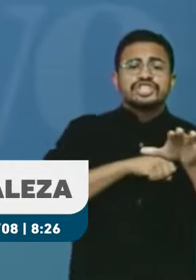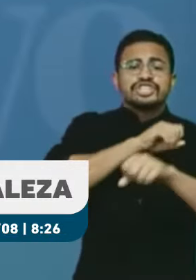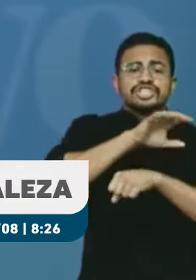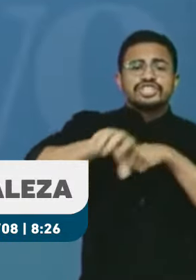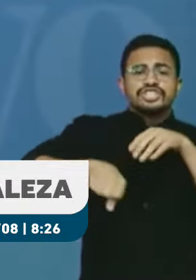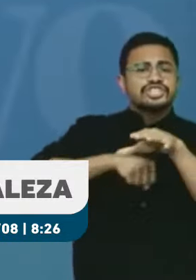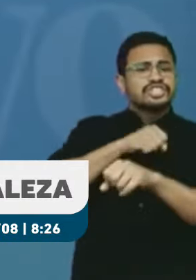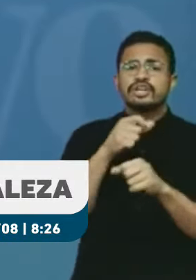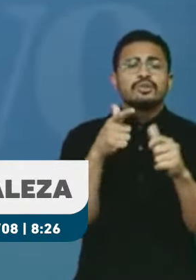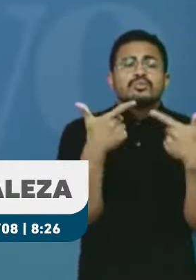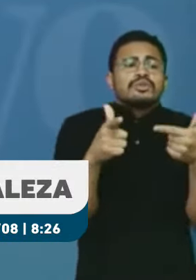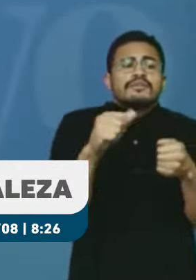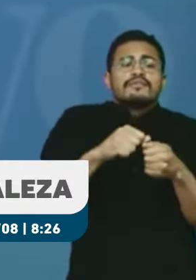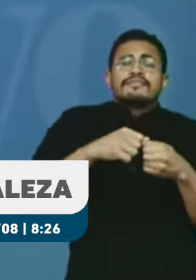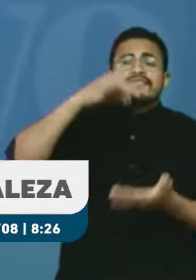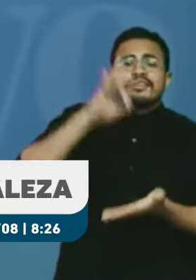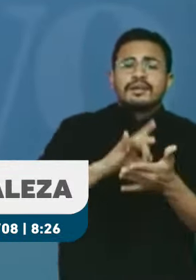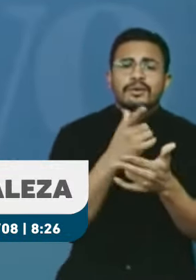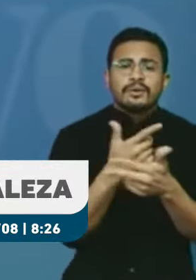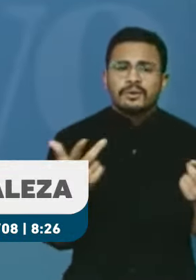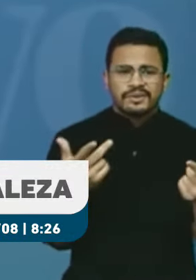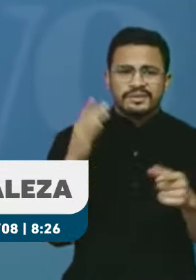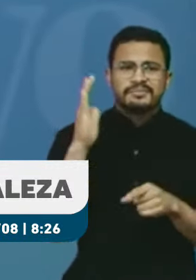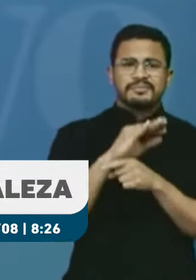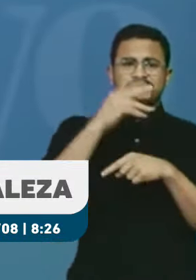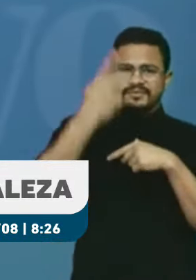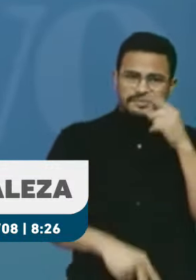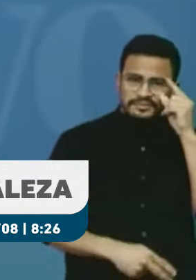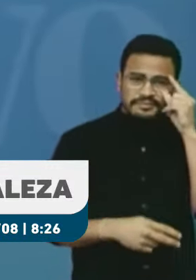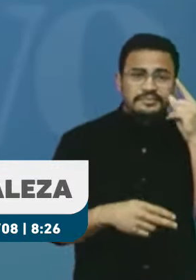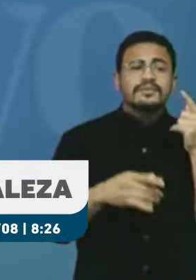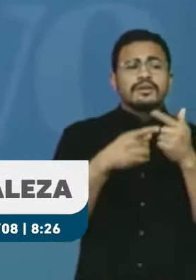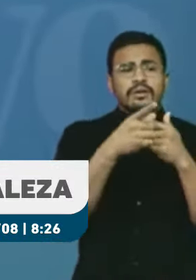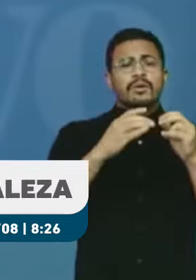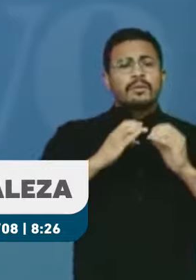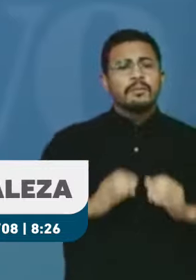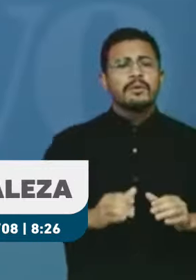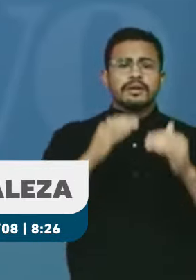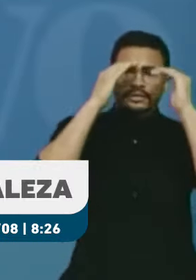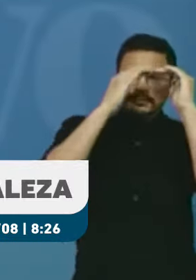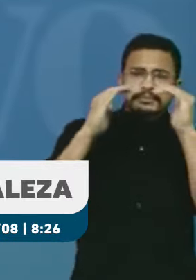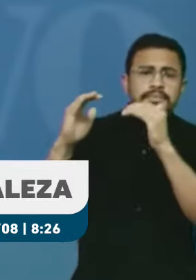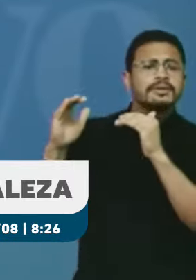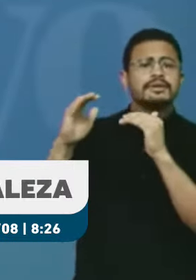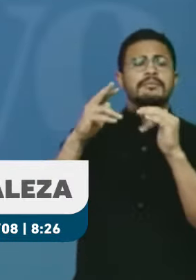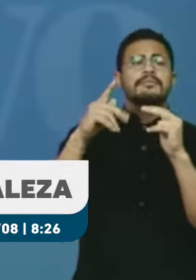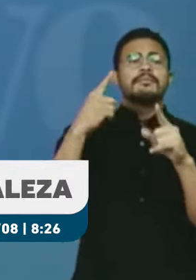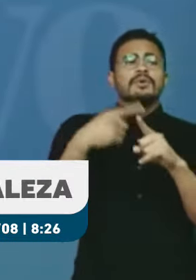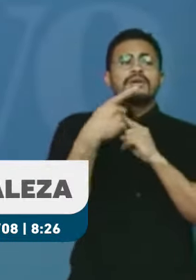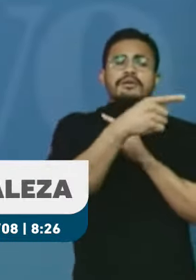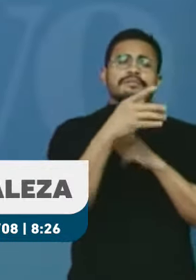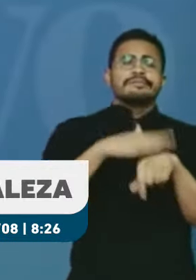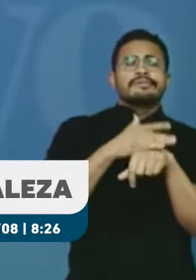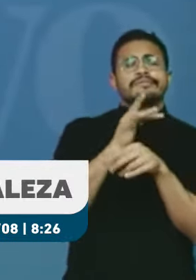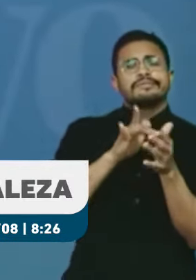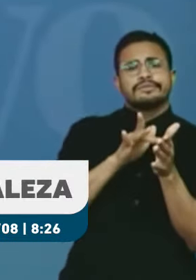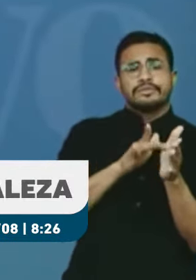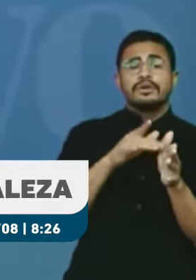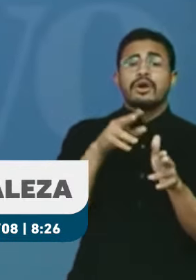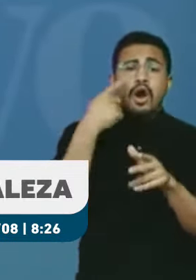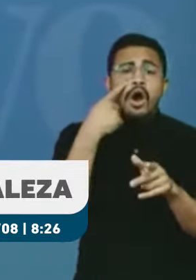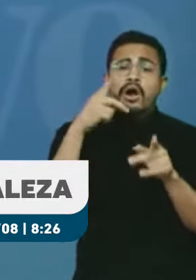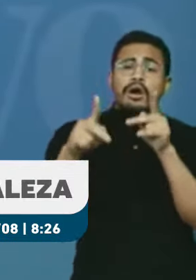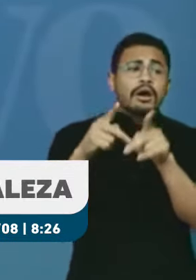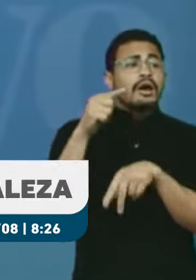pelo nosso estado nem pela nossa cidade você se comporte respeite as pessoas que você tá se passando população é um